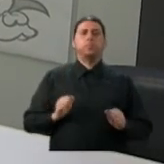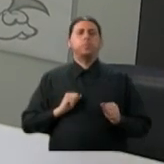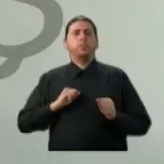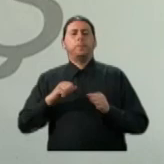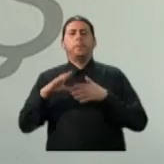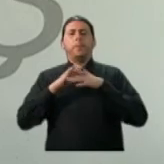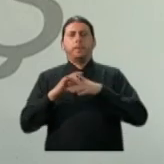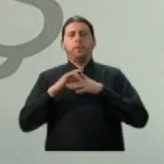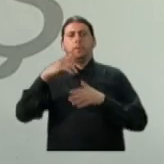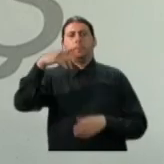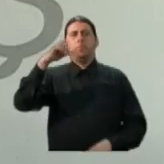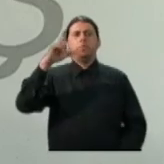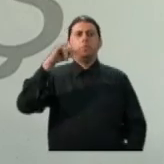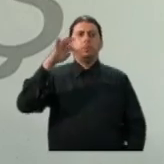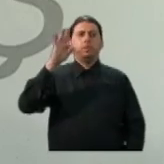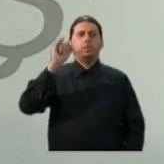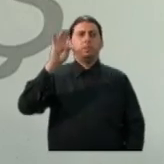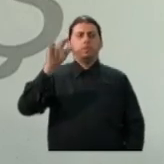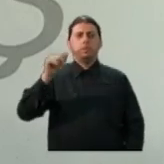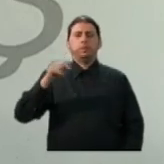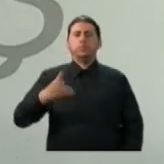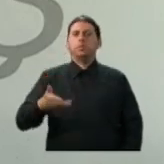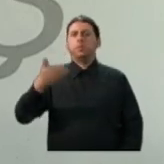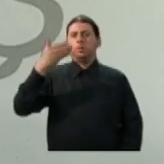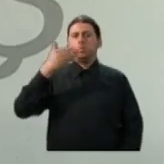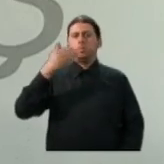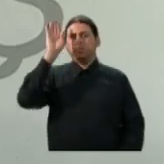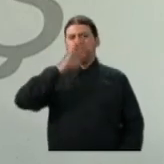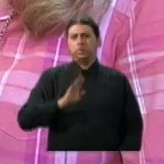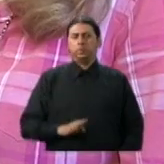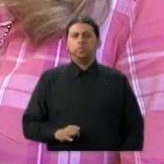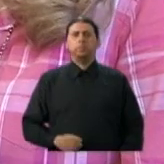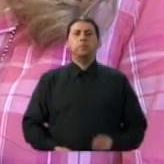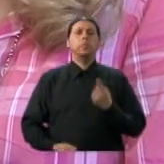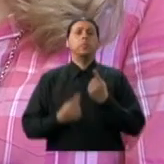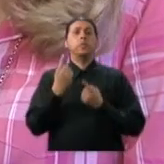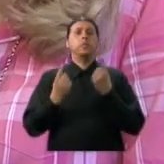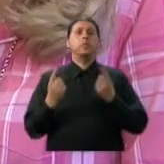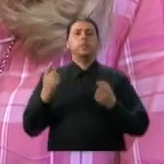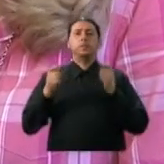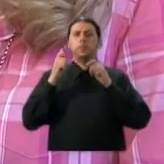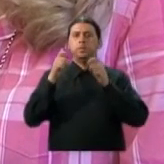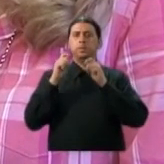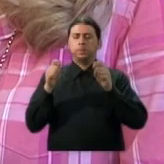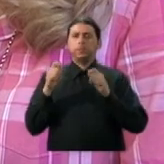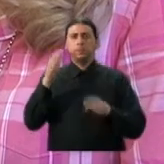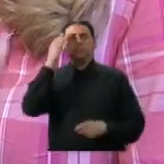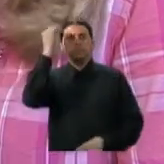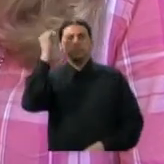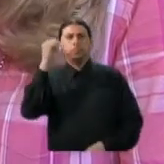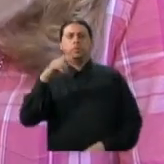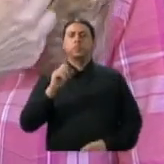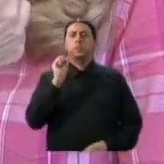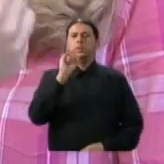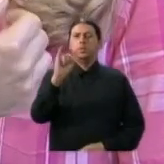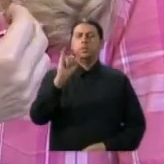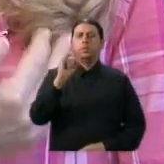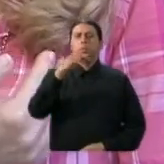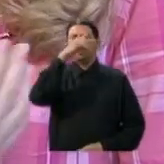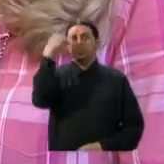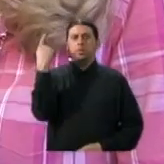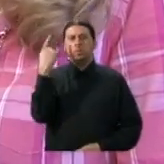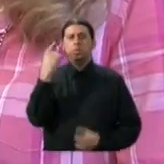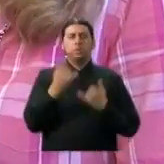poliomielite acabou se transformando no símbolo da imunização no Brasil. O que, que as campanhas elas previam? É que se as pessoas, né,